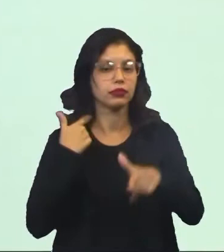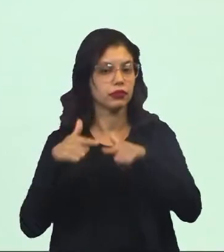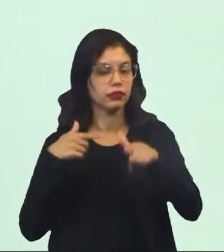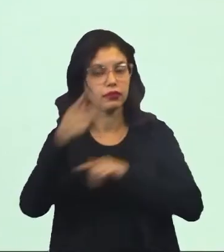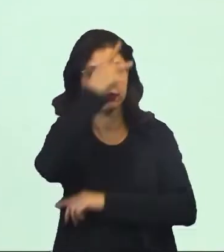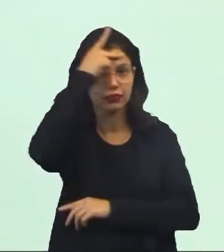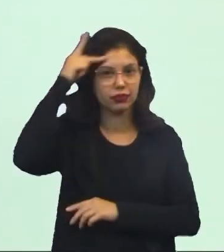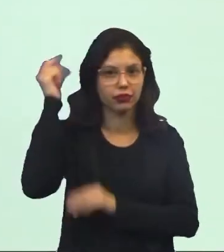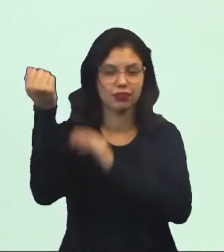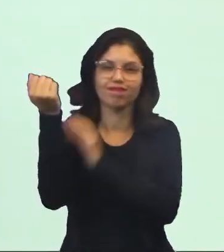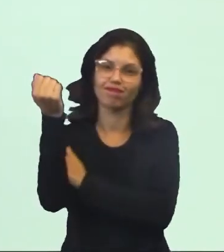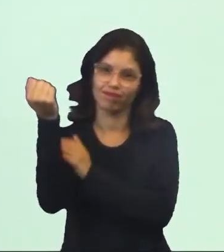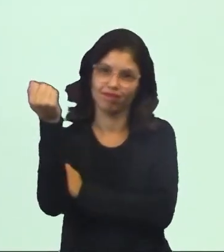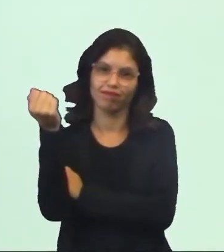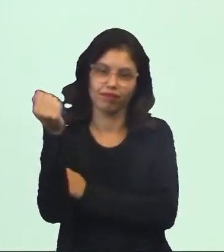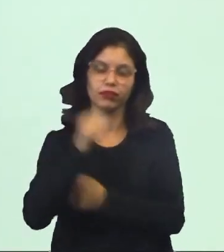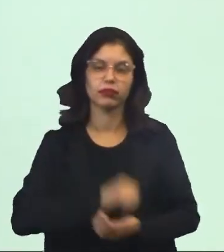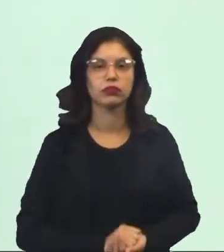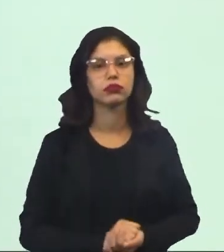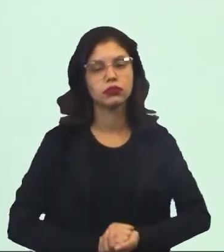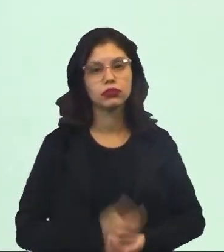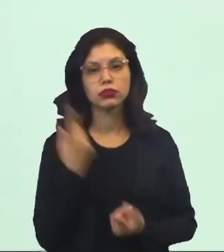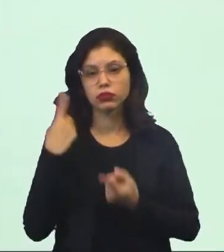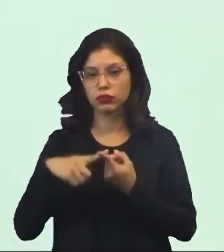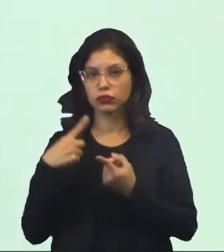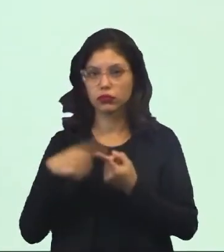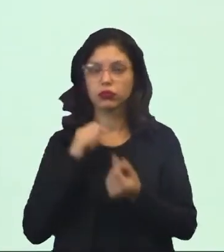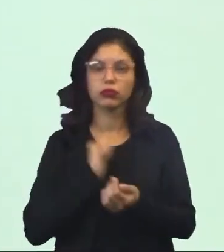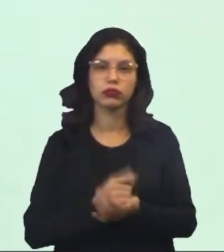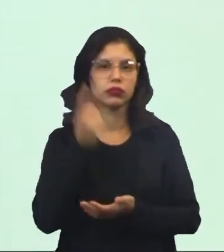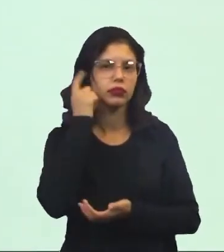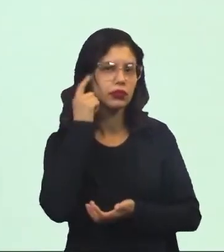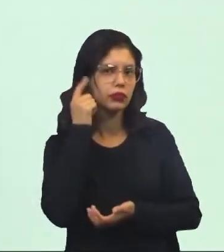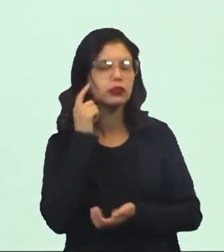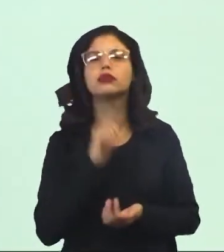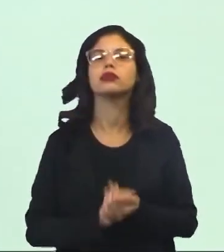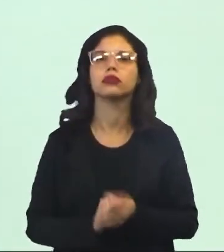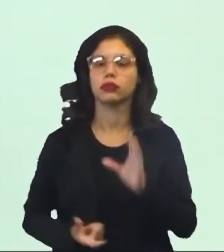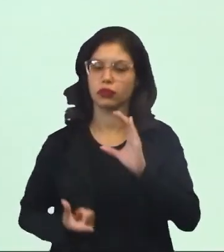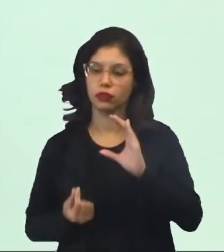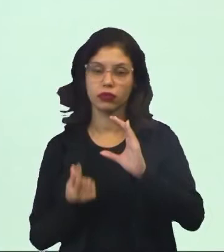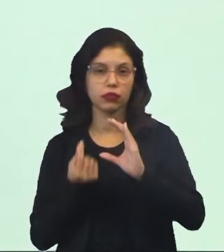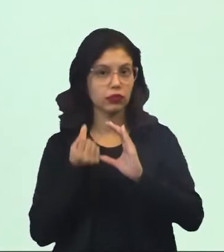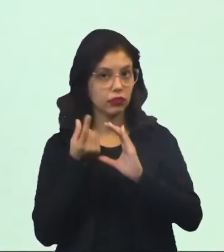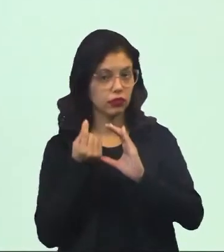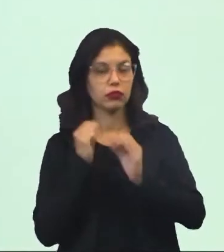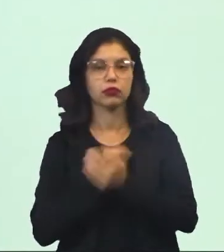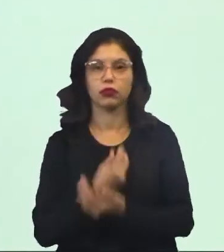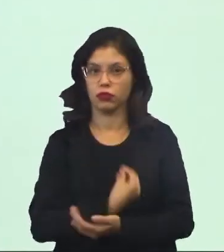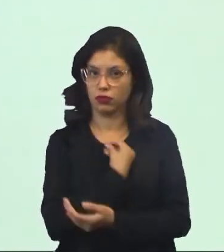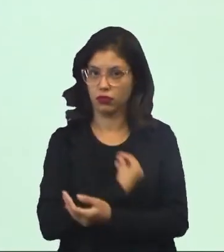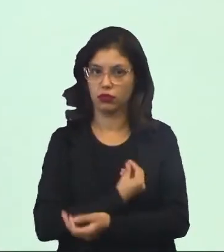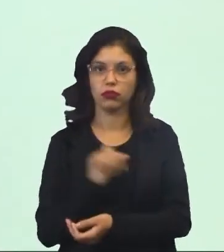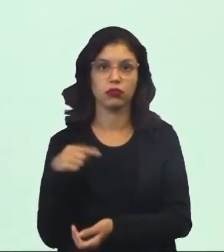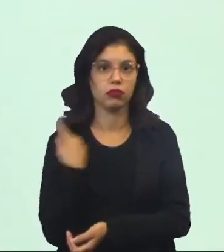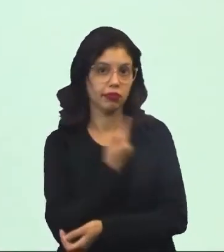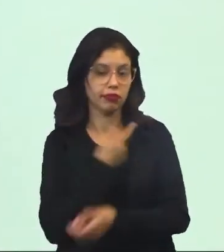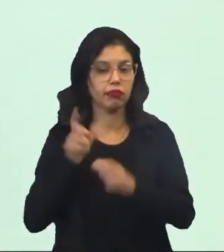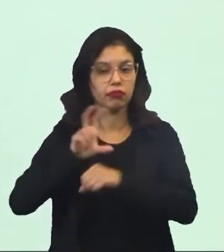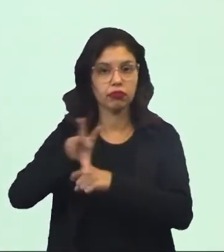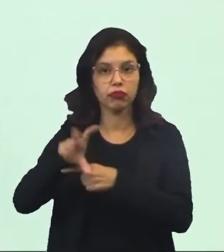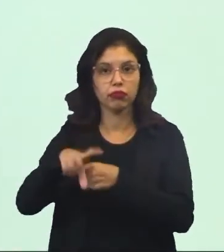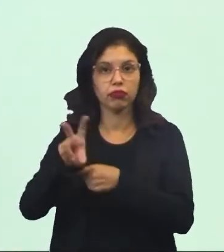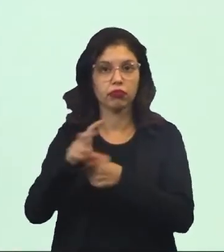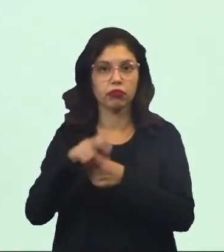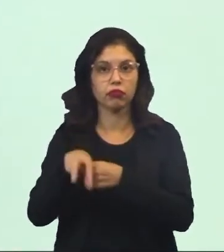trabalho braçal, o trabalho das pessoas. Por quê? Pensando no mundo capitalista que vivemos, essa mecanização faz